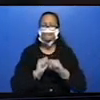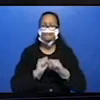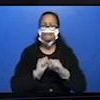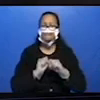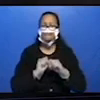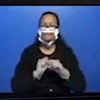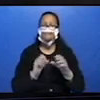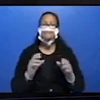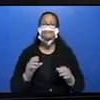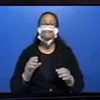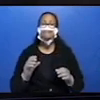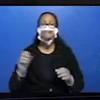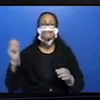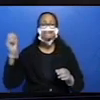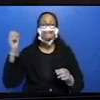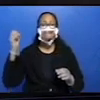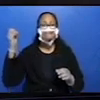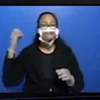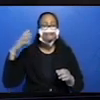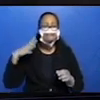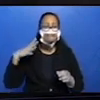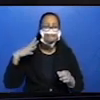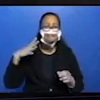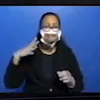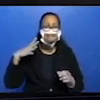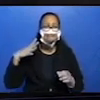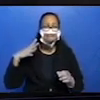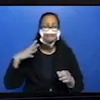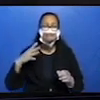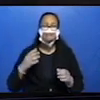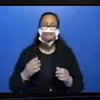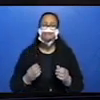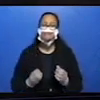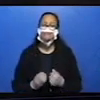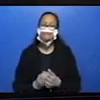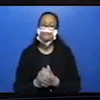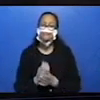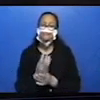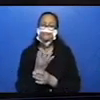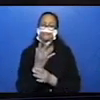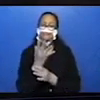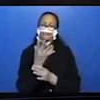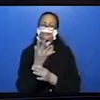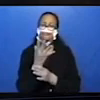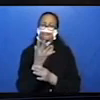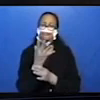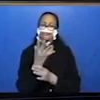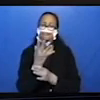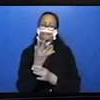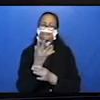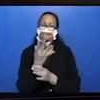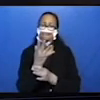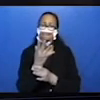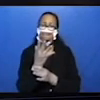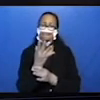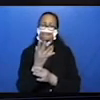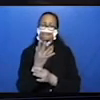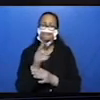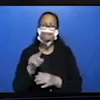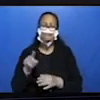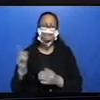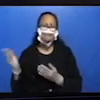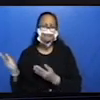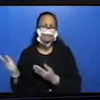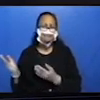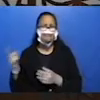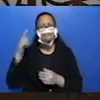Tanto na luz quanto no escuro, as sementes vão germinar. Quer dizer, vai brotar, vai nascer a plantinha. Isso são hipóteses,